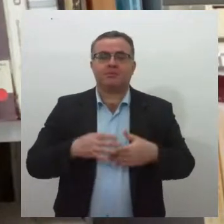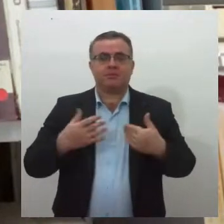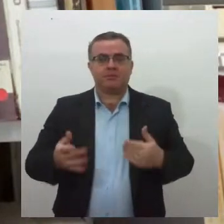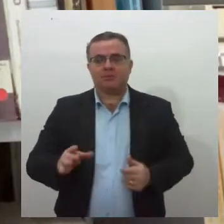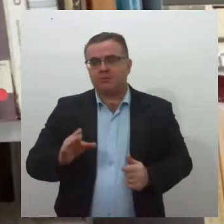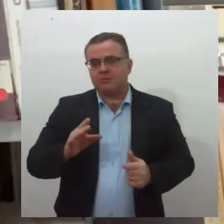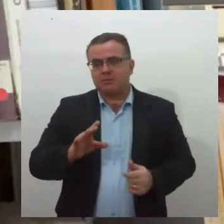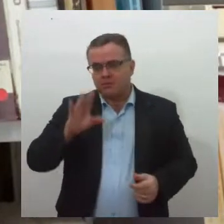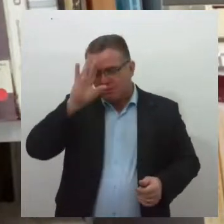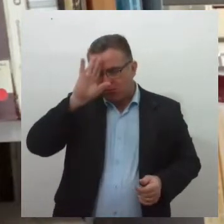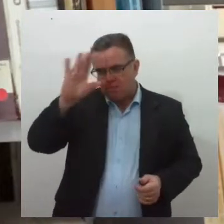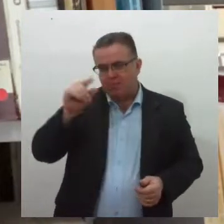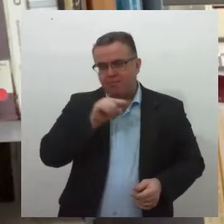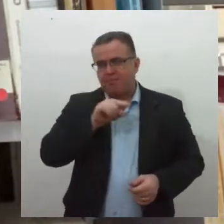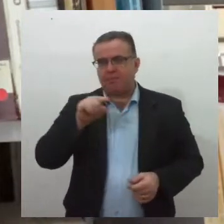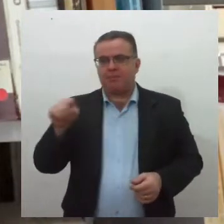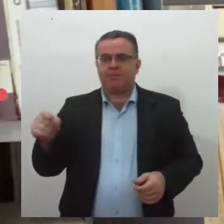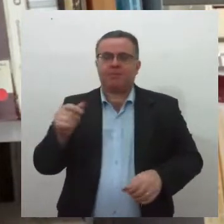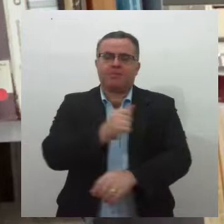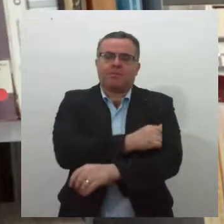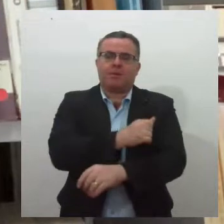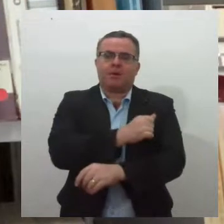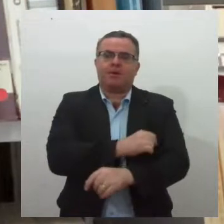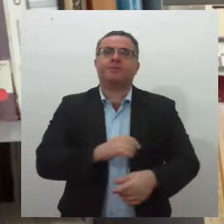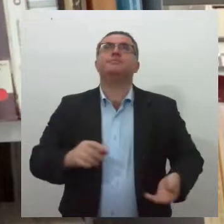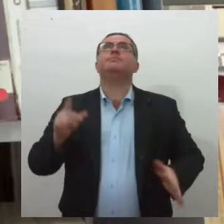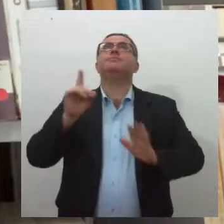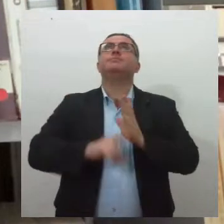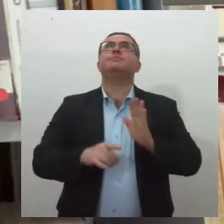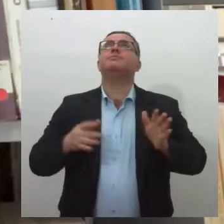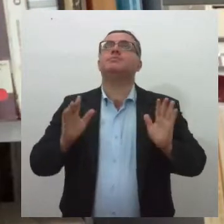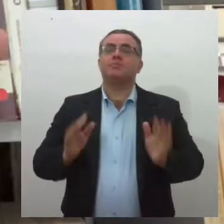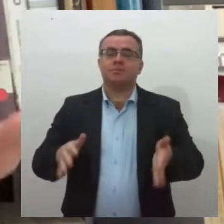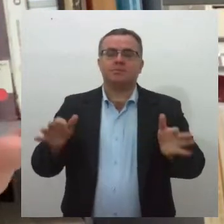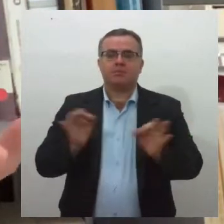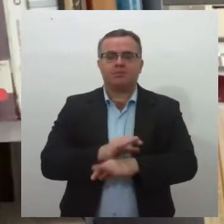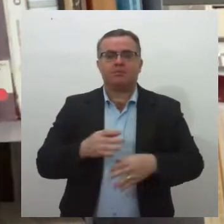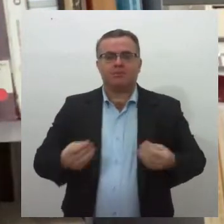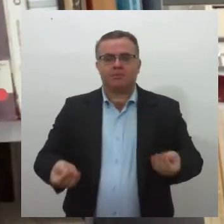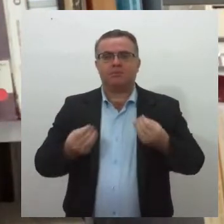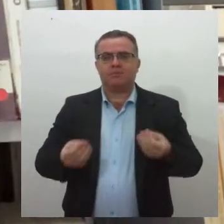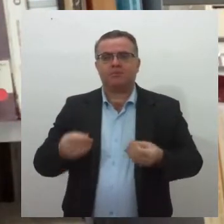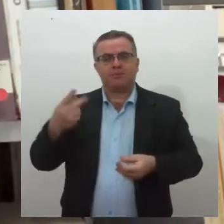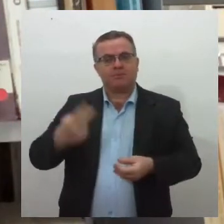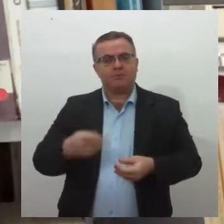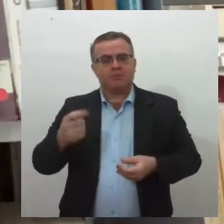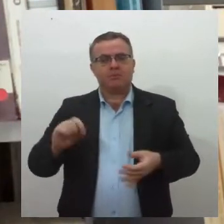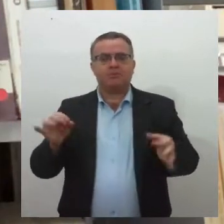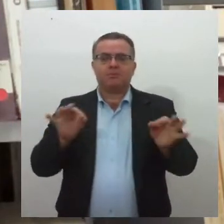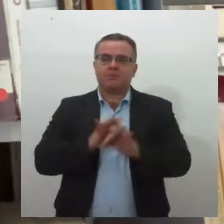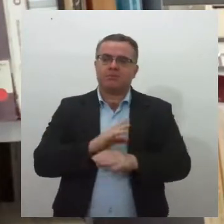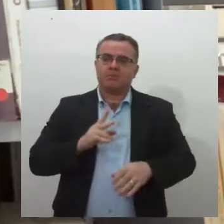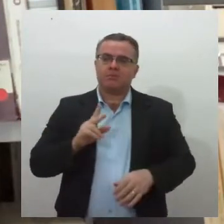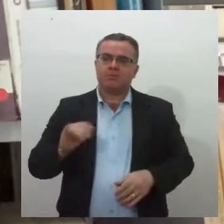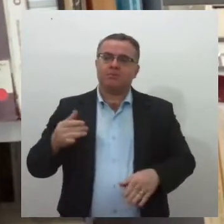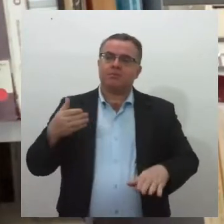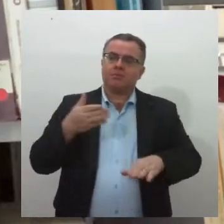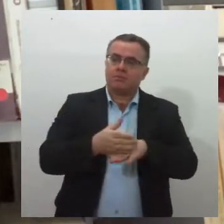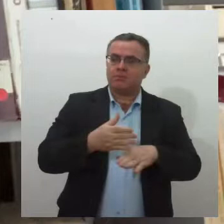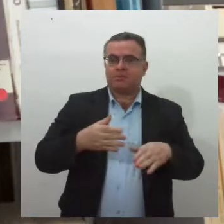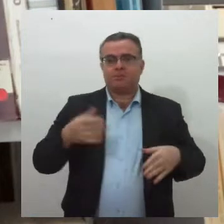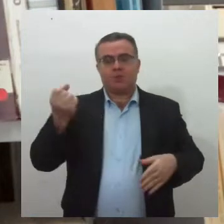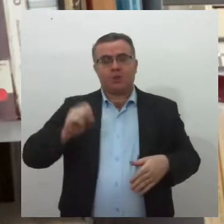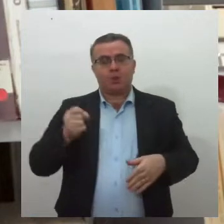né, os estudantes de direito, né, do estado de Sergipe, que iam até Recife. Posso